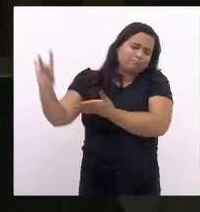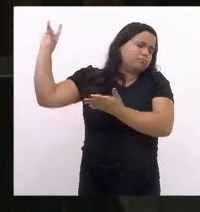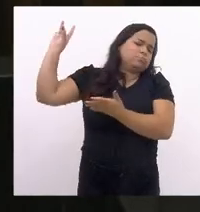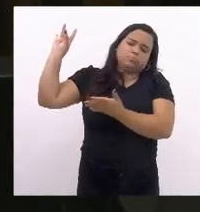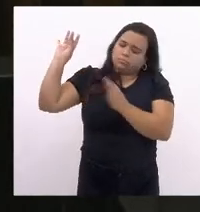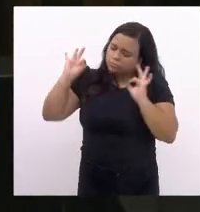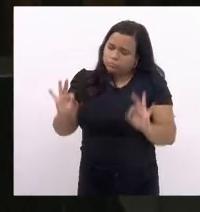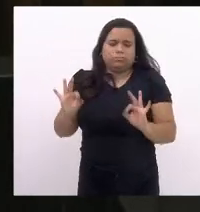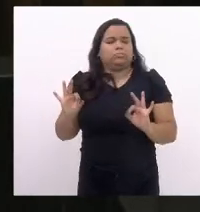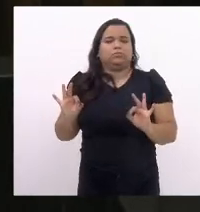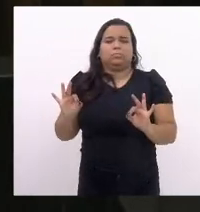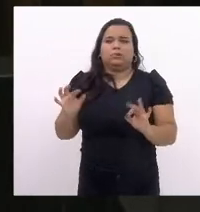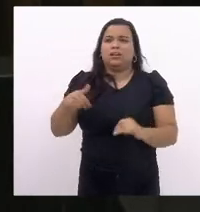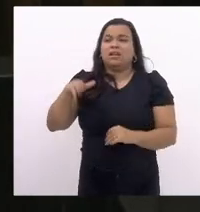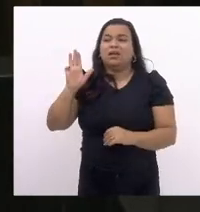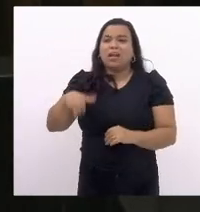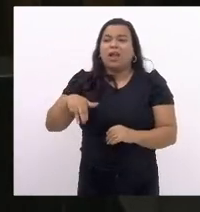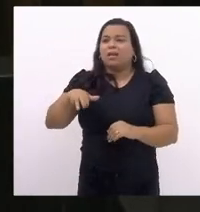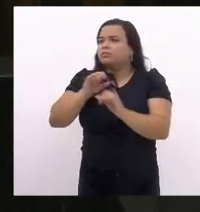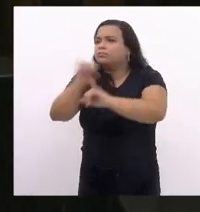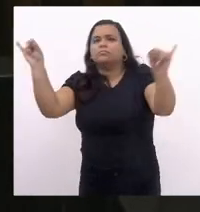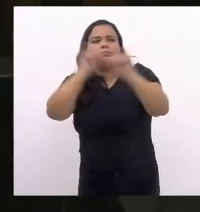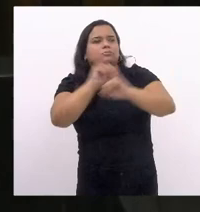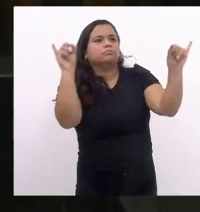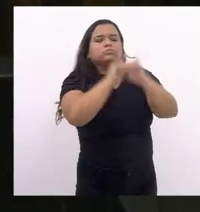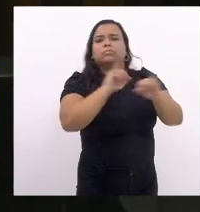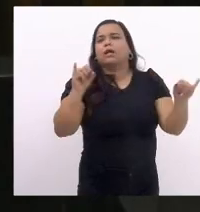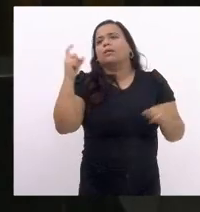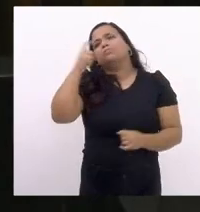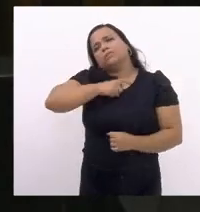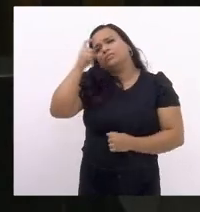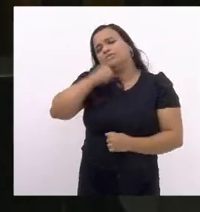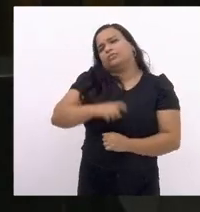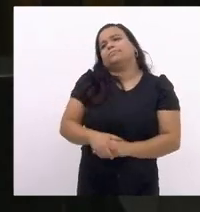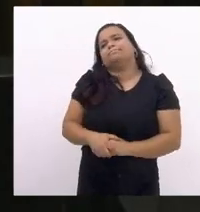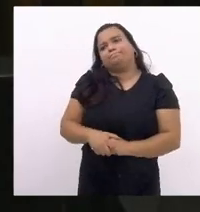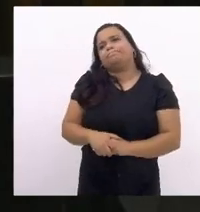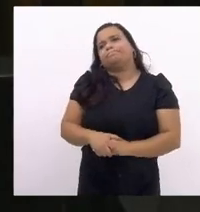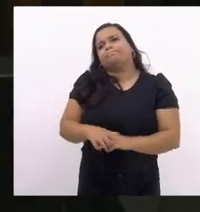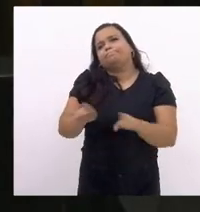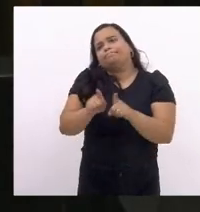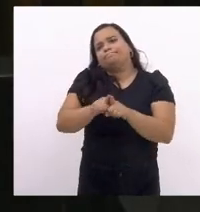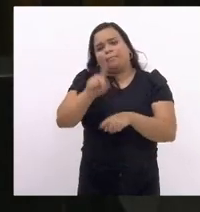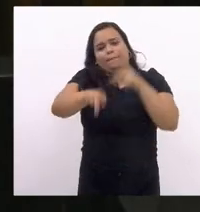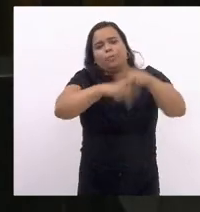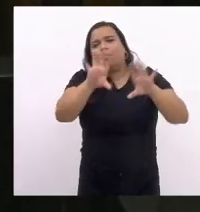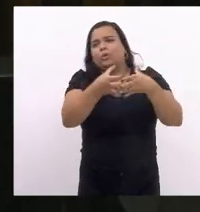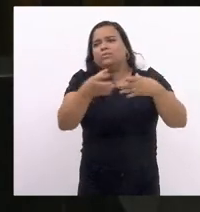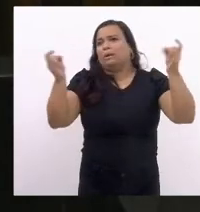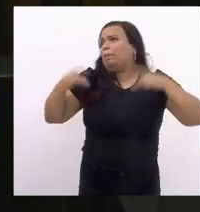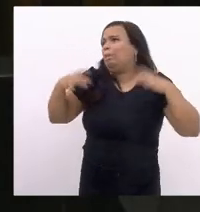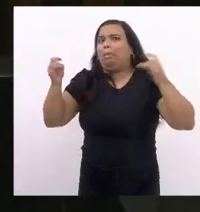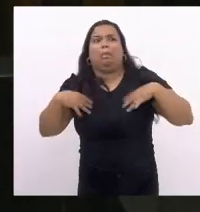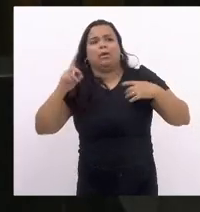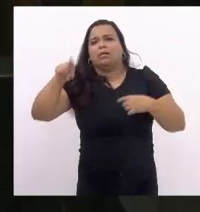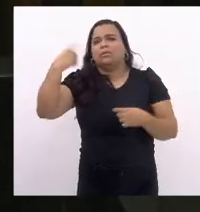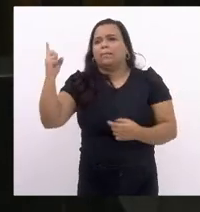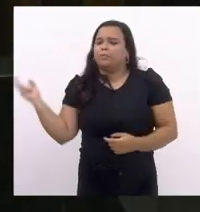veementemente aqueles que disseminam mentiras, medo na população e depois vêm aqui faturar